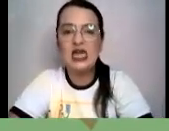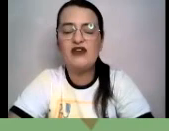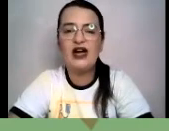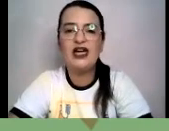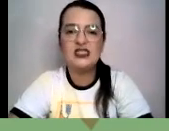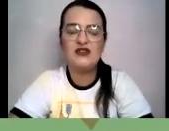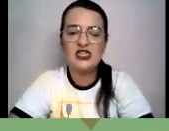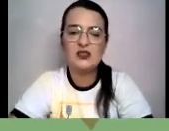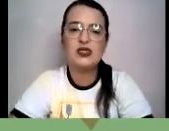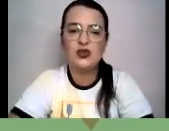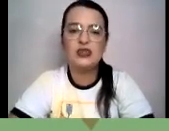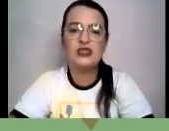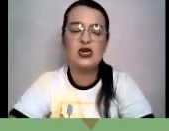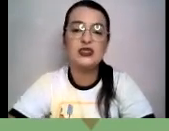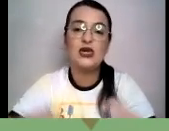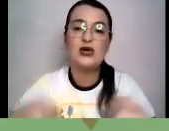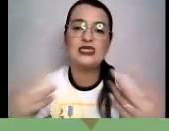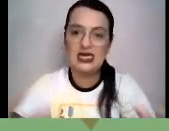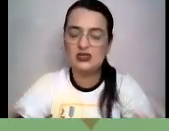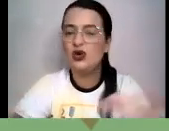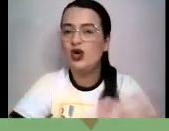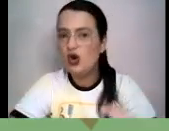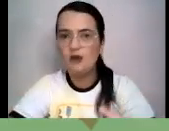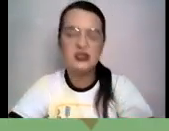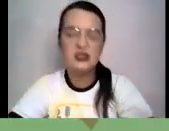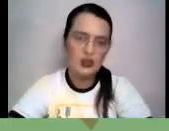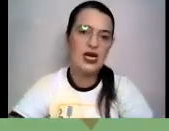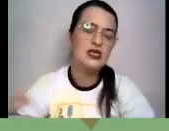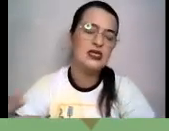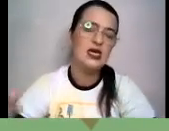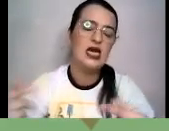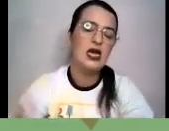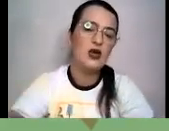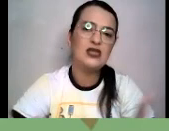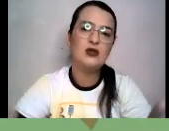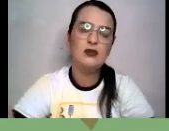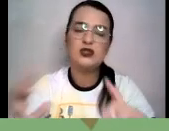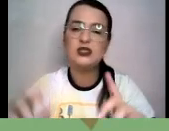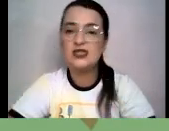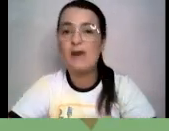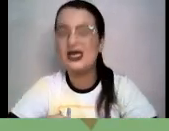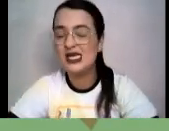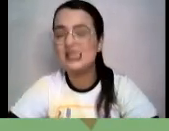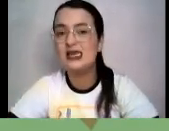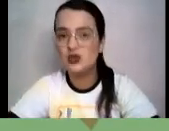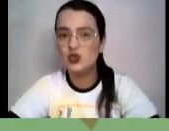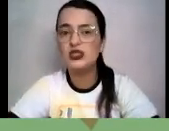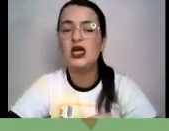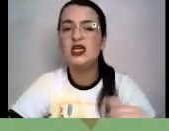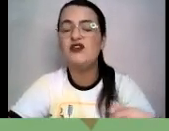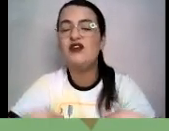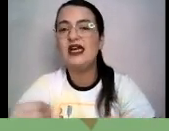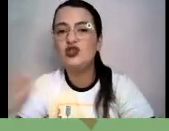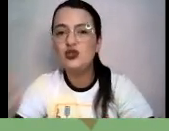ele tem várias e várias pessoas, né, o seu exército, homens e mulheres, e aí o mais famoso são os capacetes